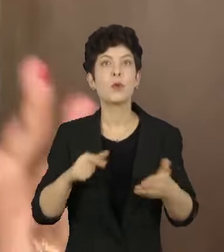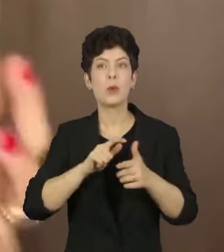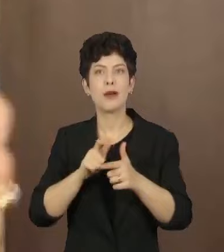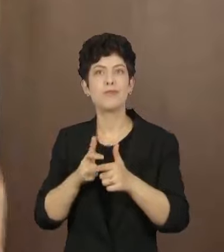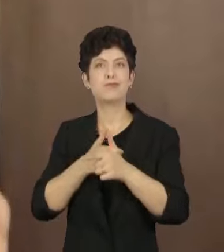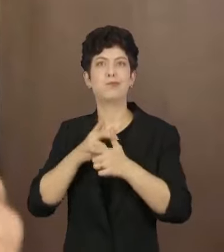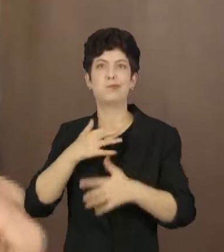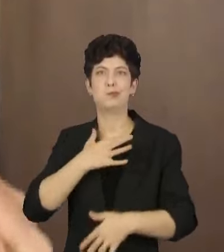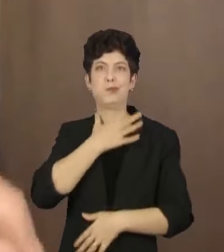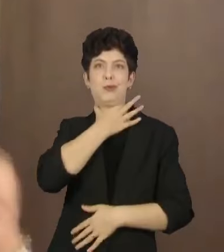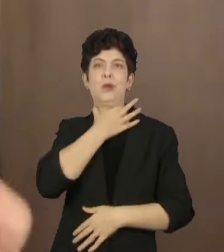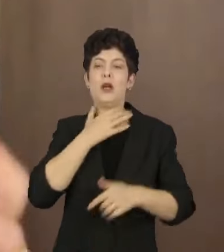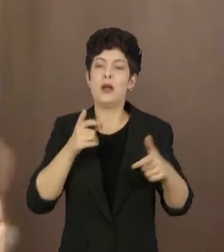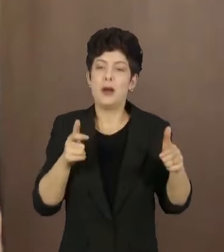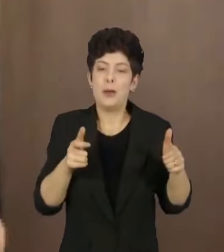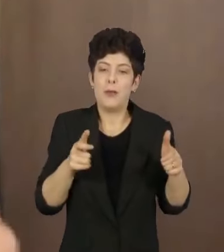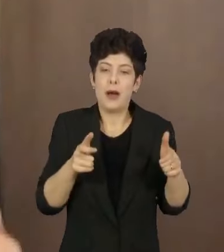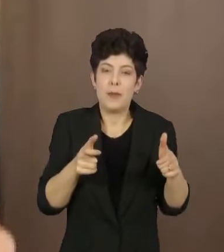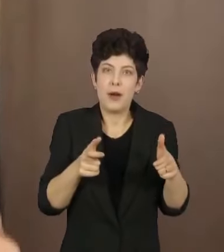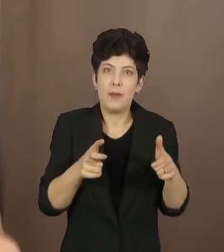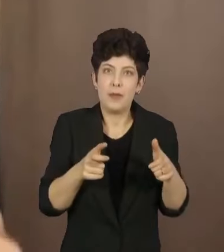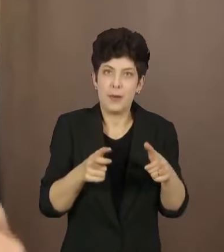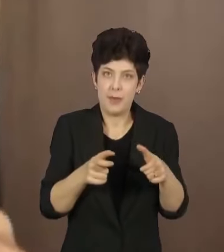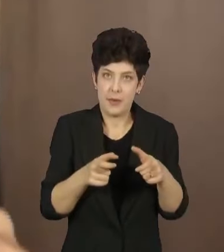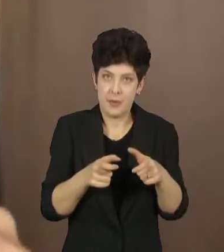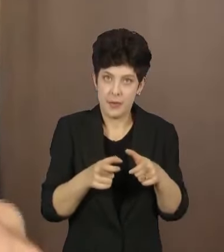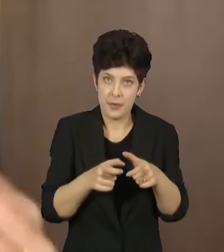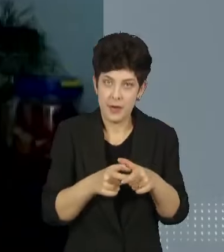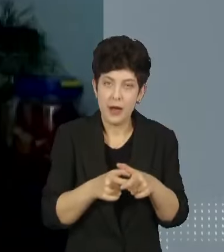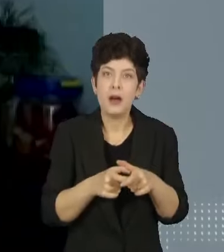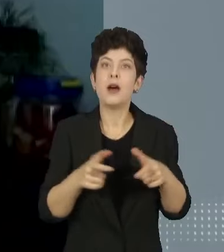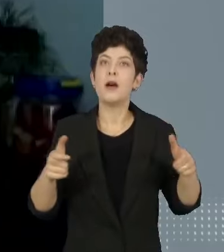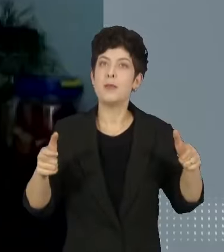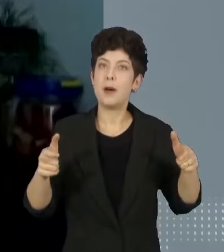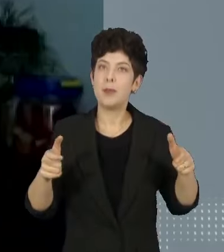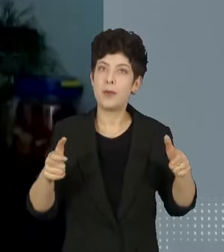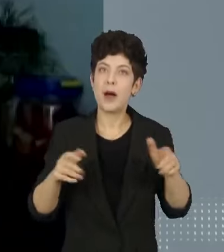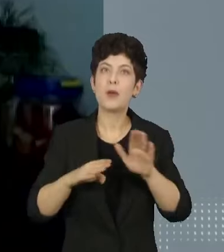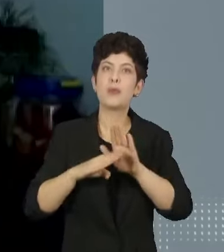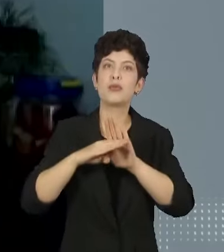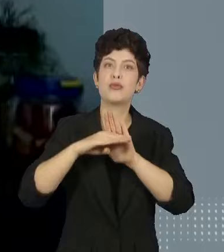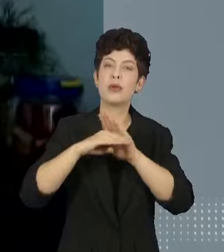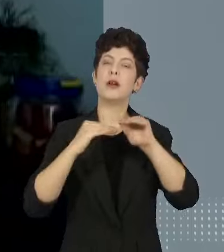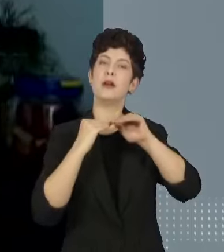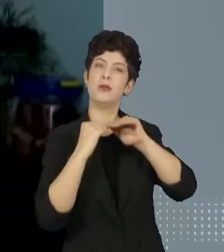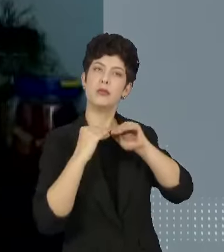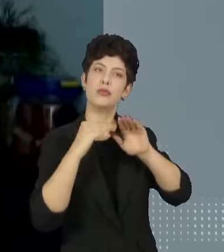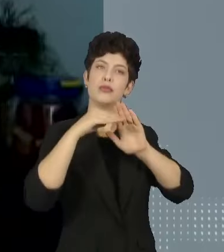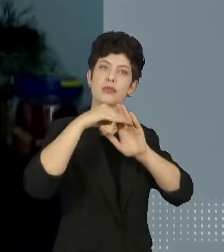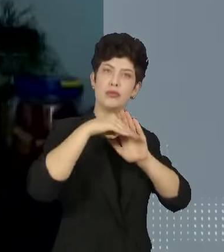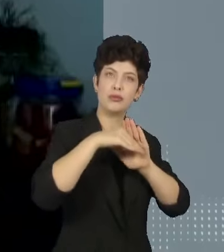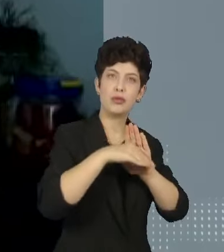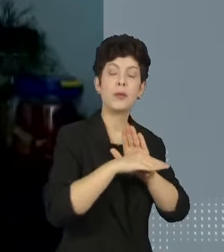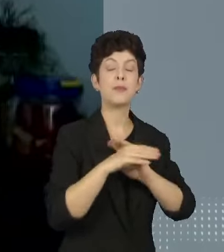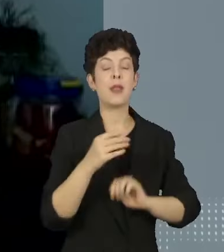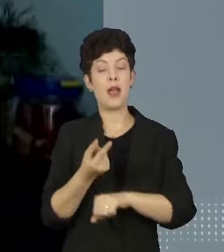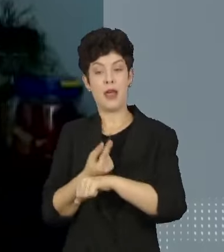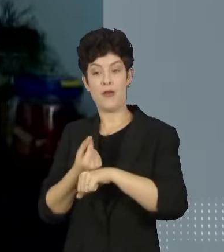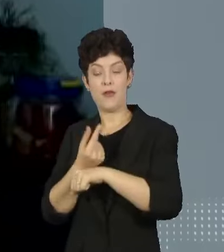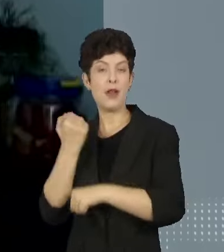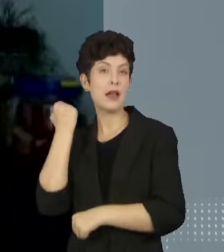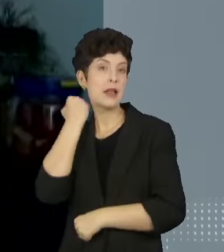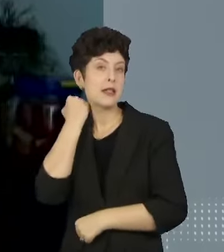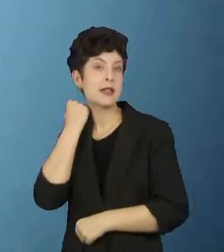está diminuindo um pouco. A alavancagem está diminuindo um pouco. Este médico explica que o estresse financeiro aumenta